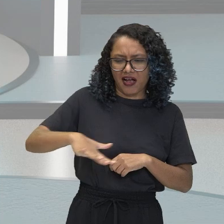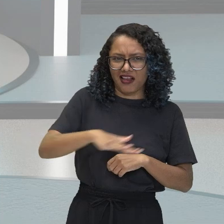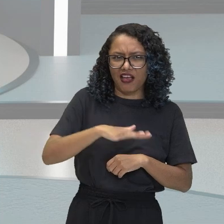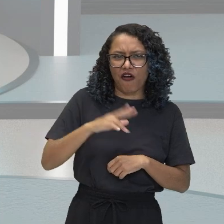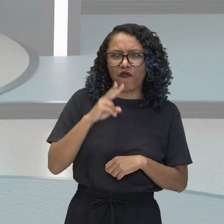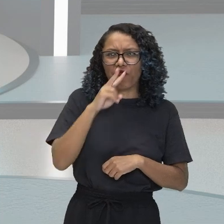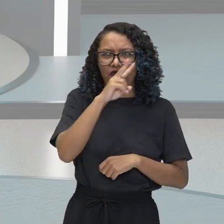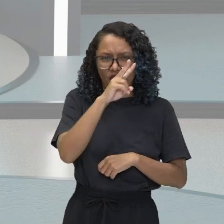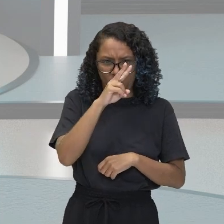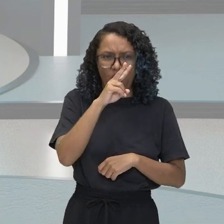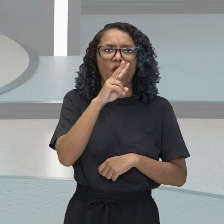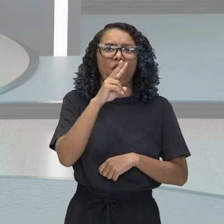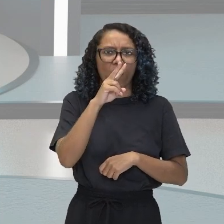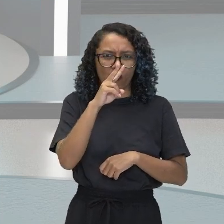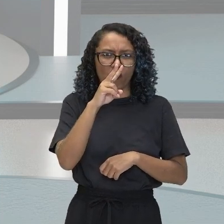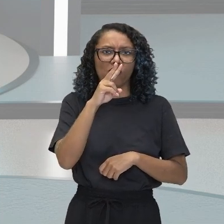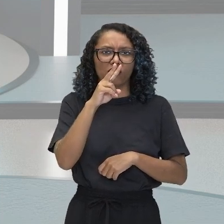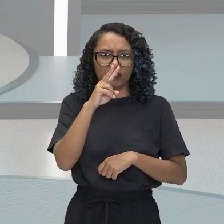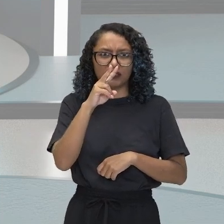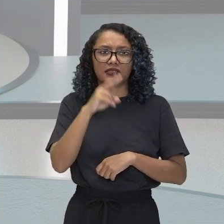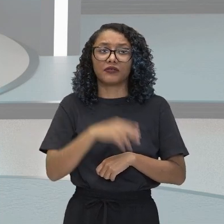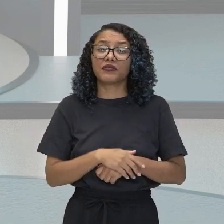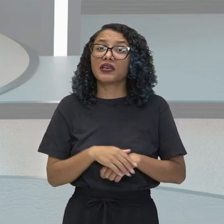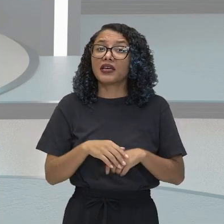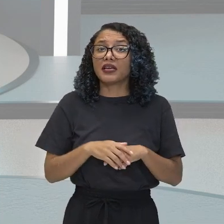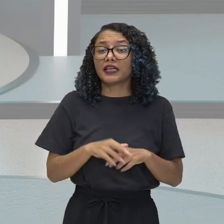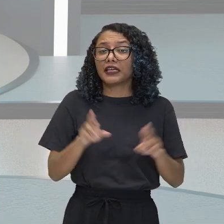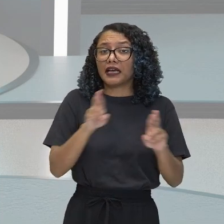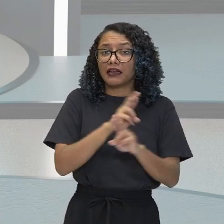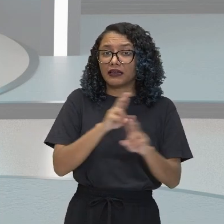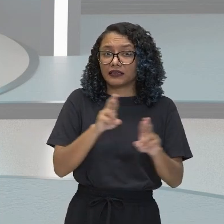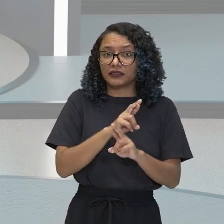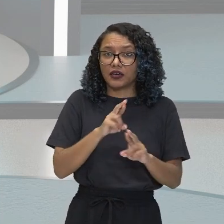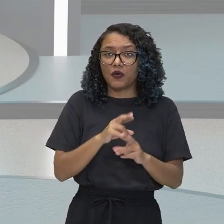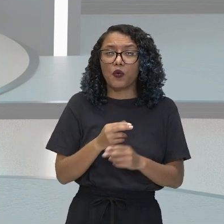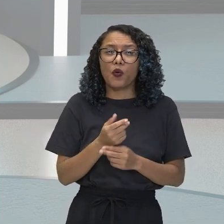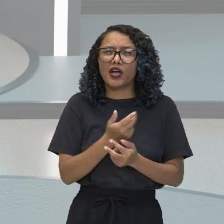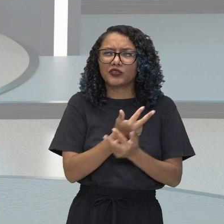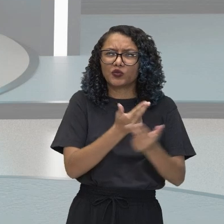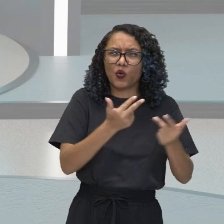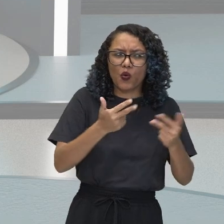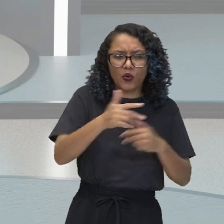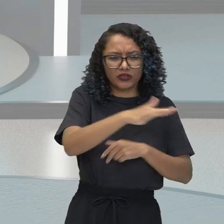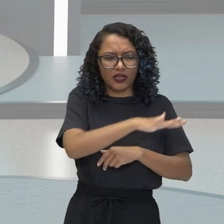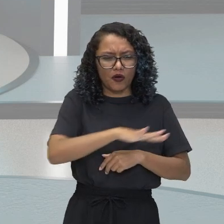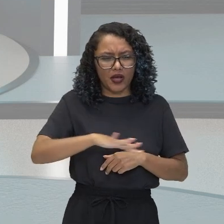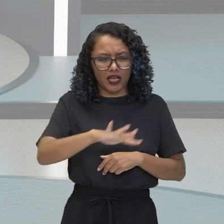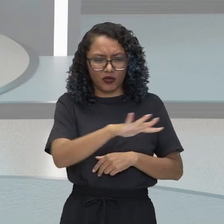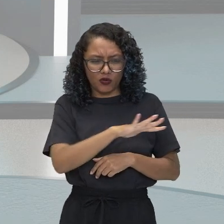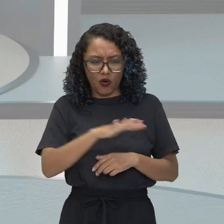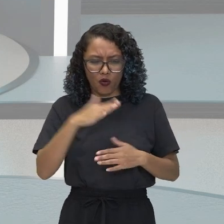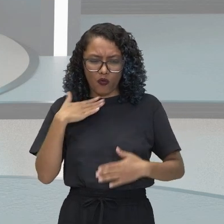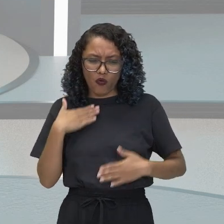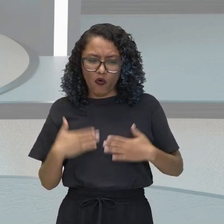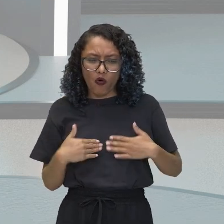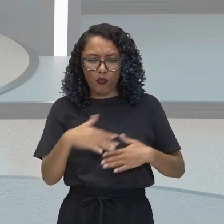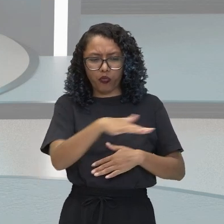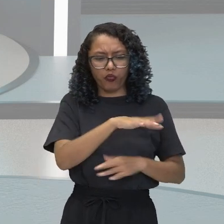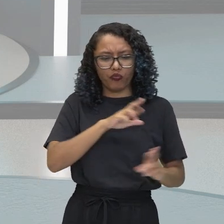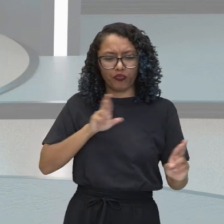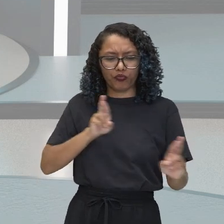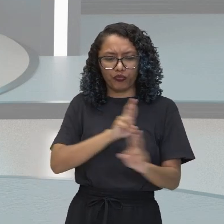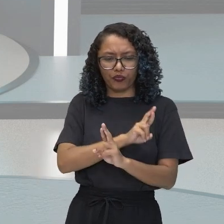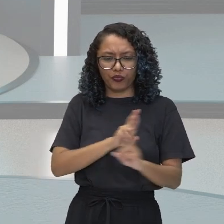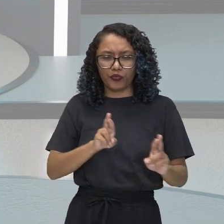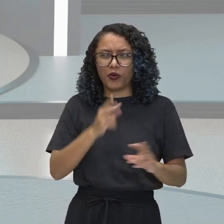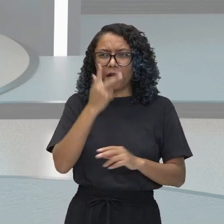ressonância com o processo de vida que o cerca. Então, imaginem que nós estamos aqui envoltos